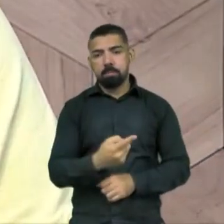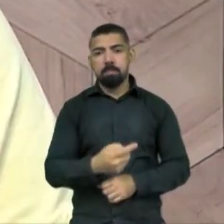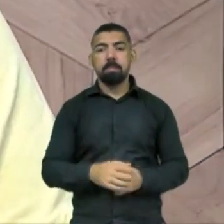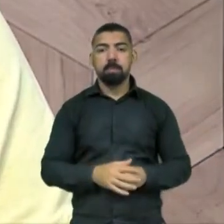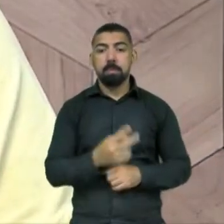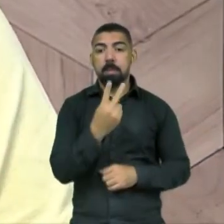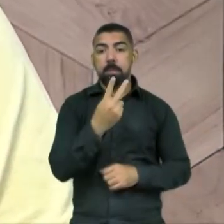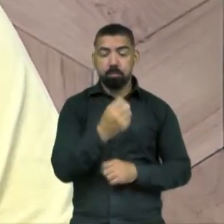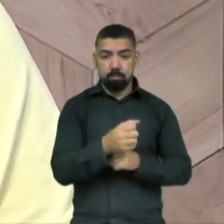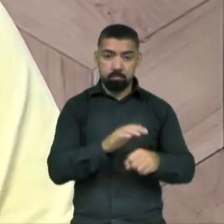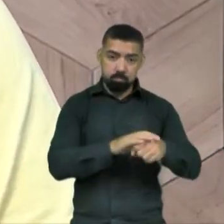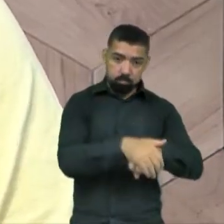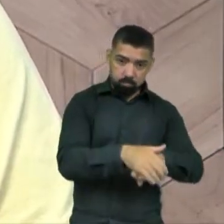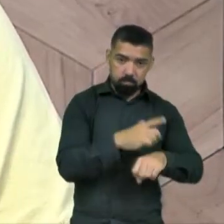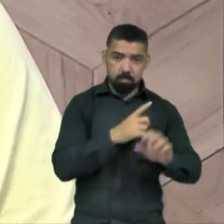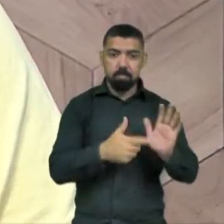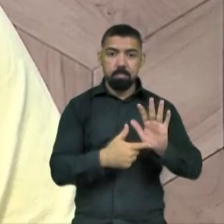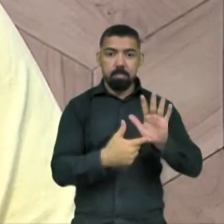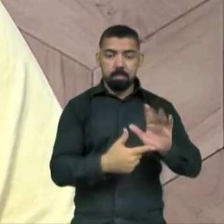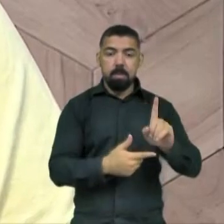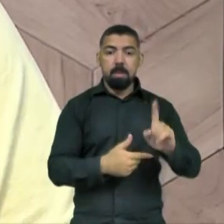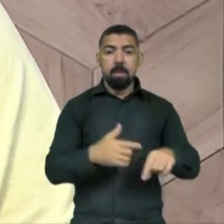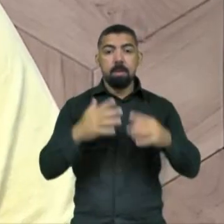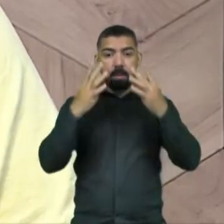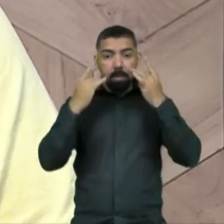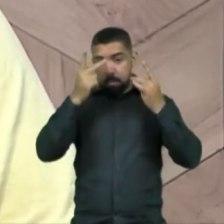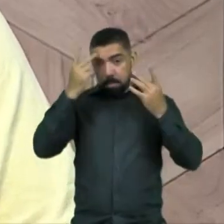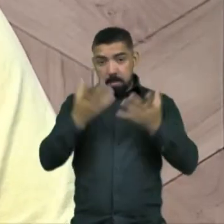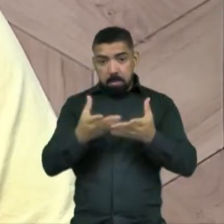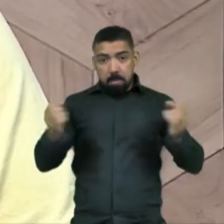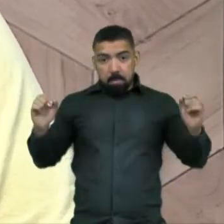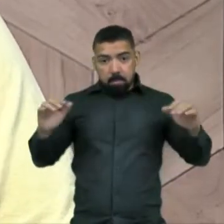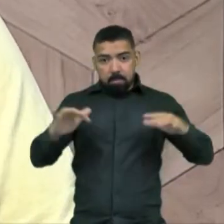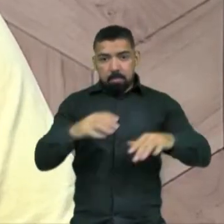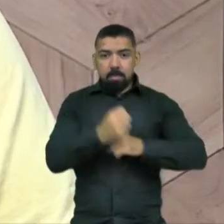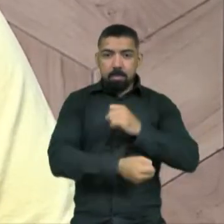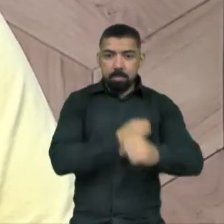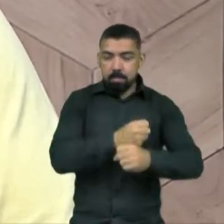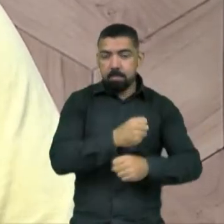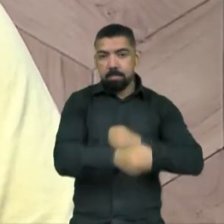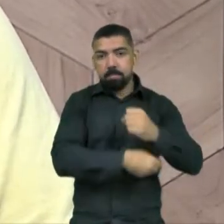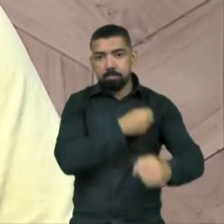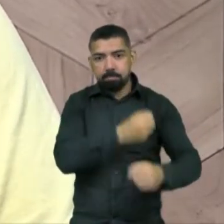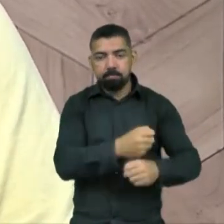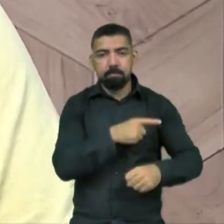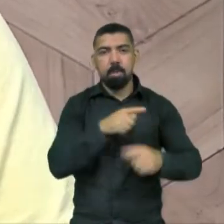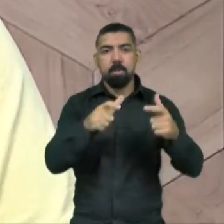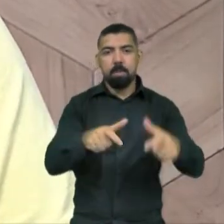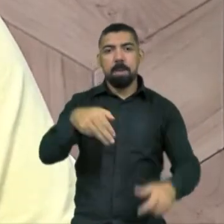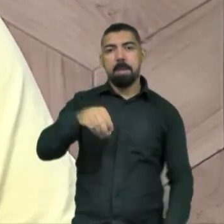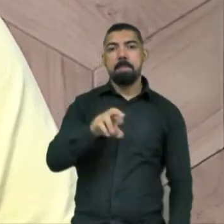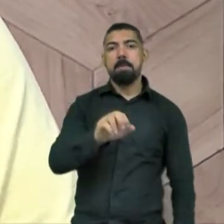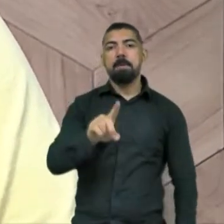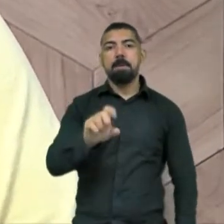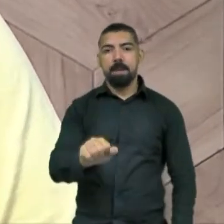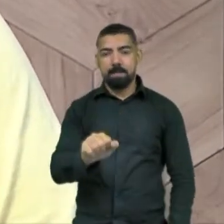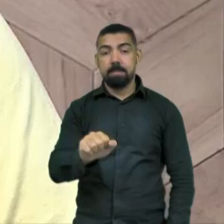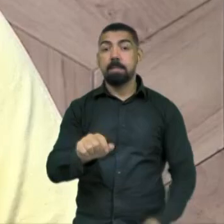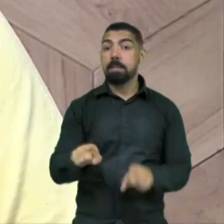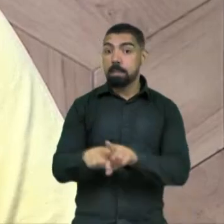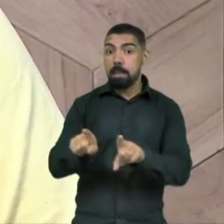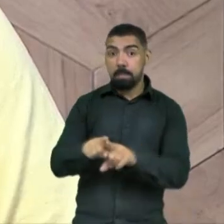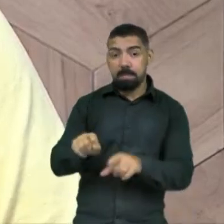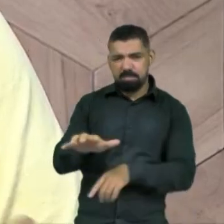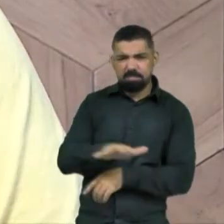de encenação. Então, é um espetáculo que arrasta multidões todos os anos, em Morada Nova e também no Vale do Jaguaribe, porque ele